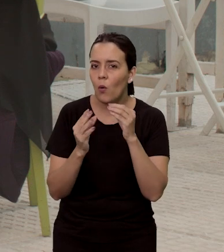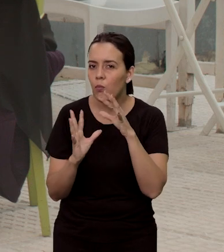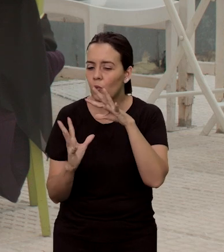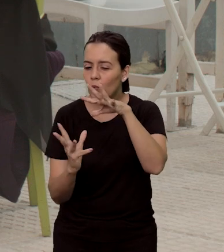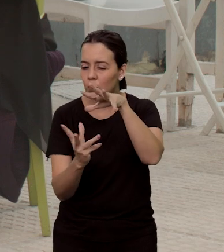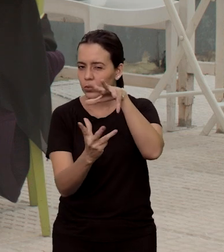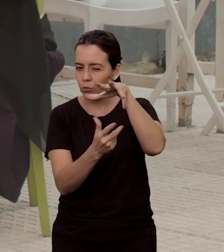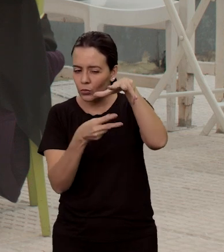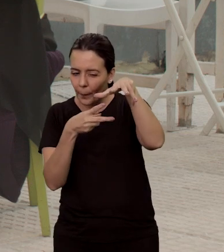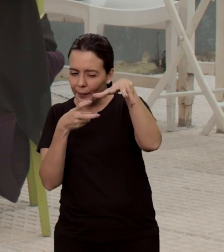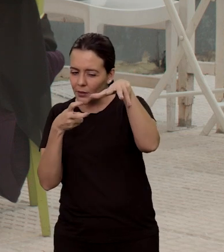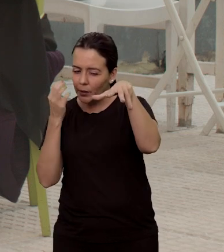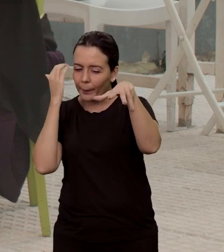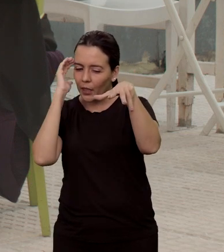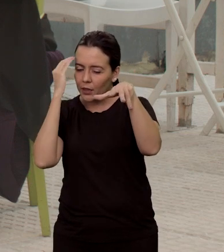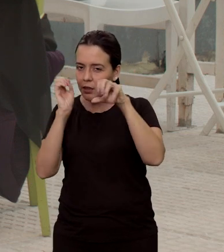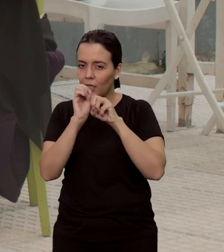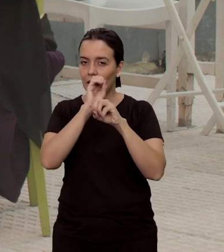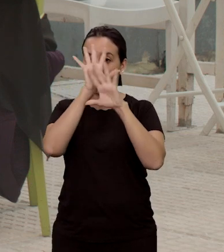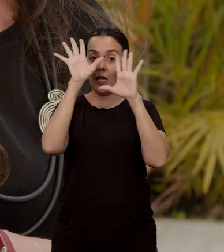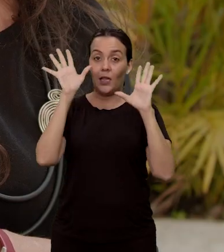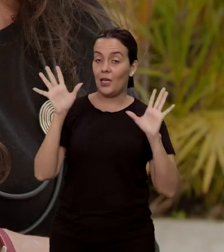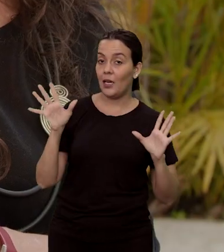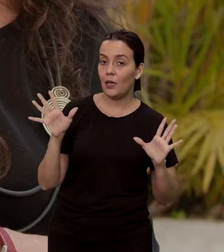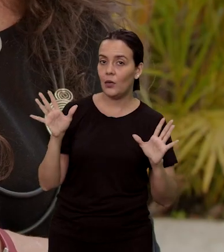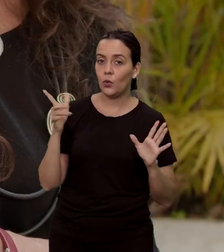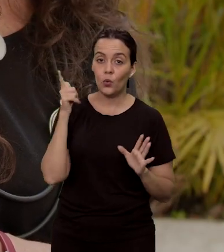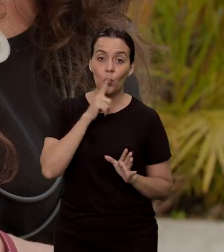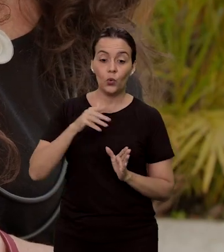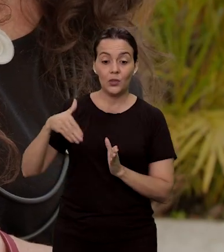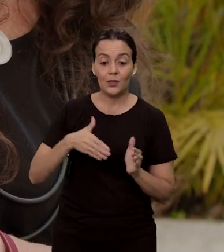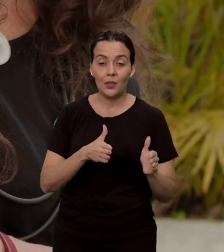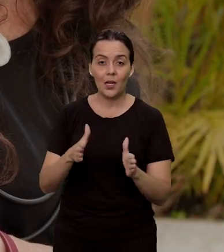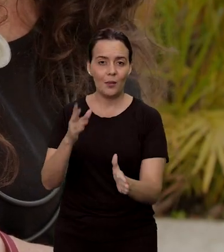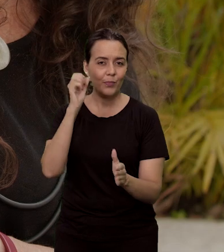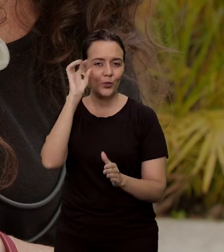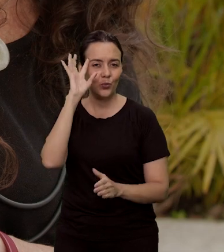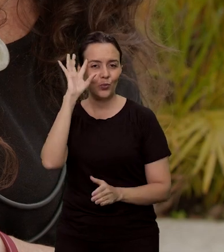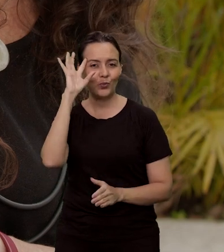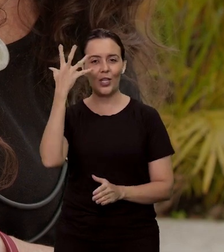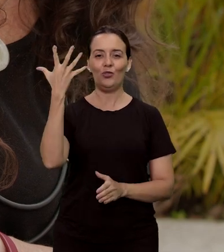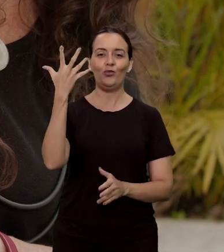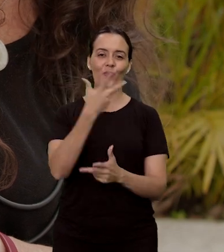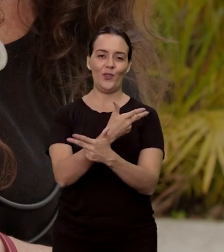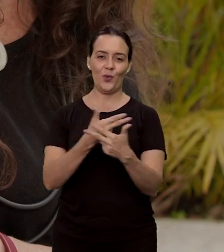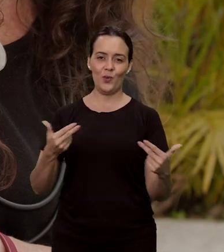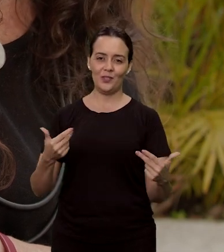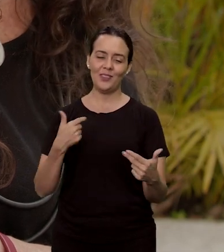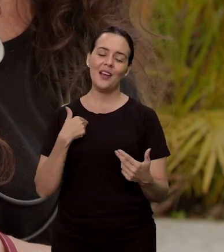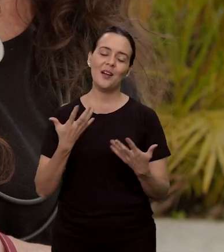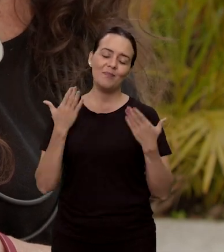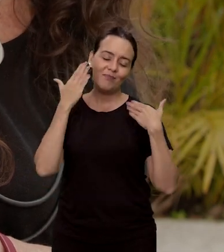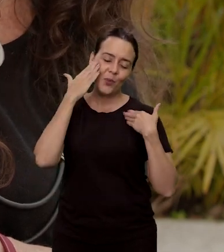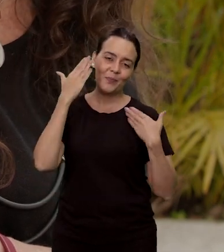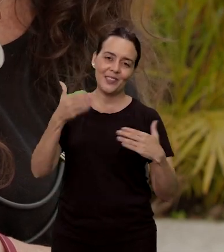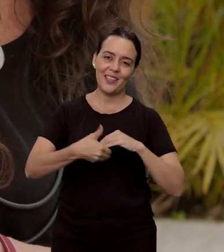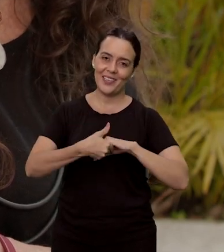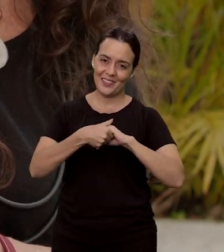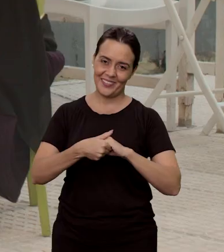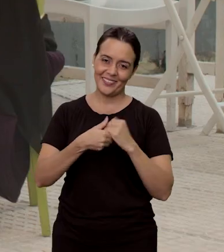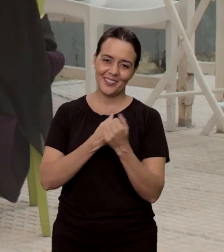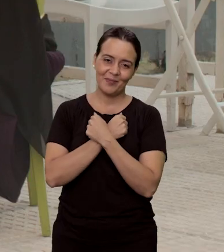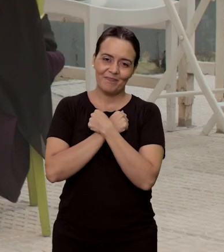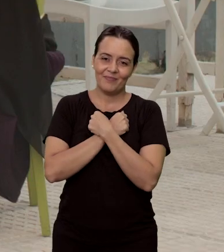está vivendo e encontrar caminhos e soluções. Eu te agradeço muito estar aqui, ter aceito o